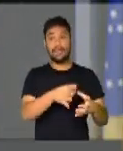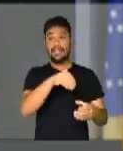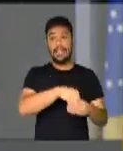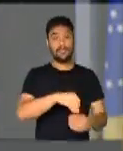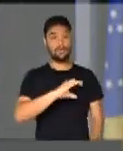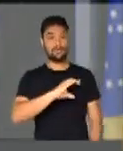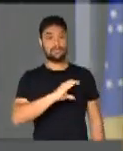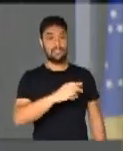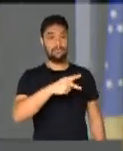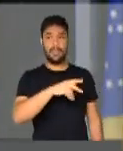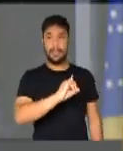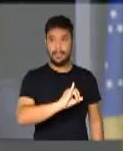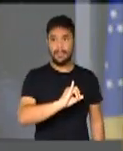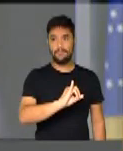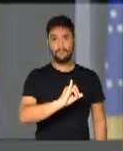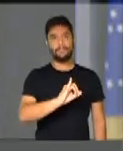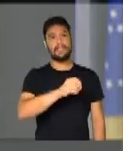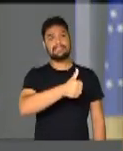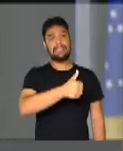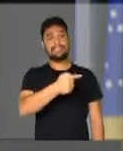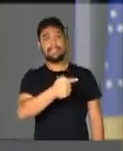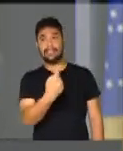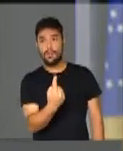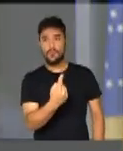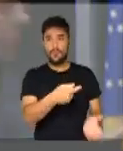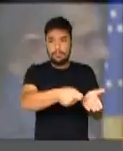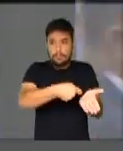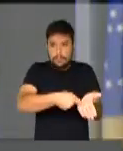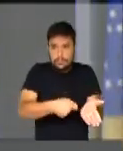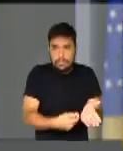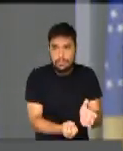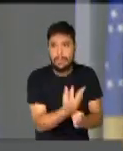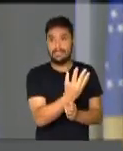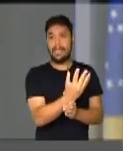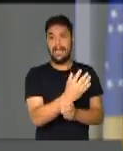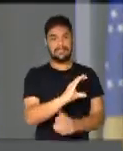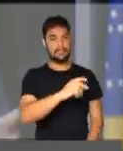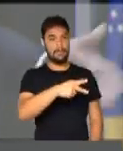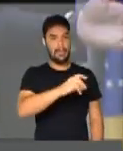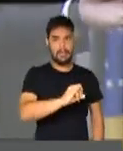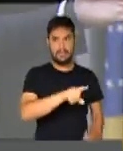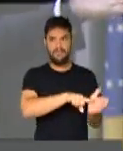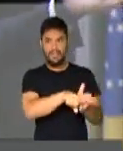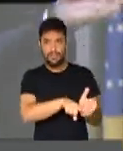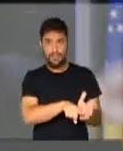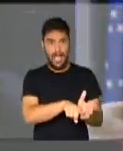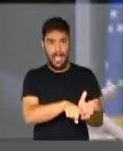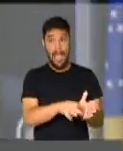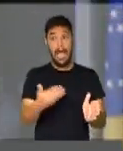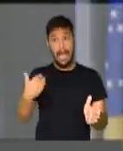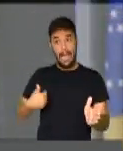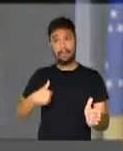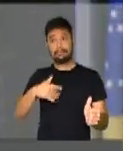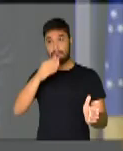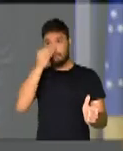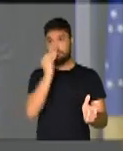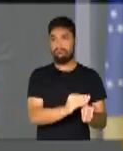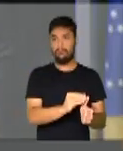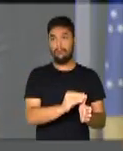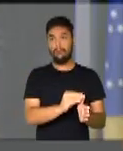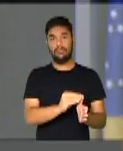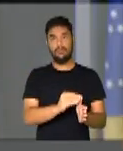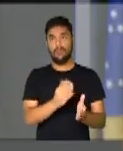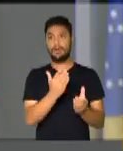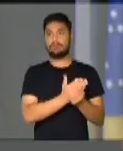CPIs, colhidas das 171 assinaturas, elas sejam engavetadas, como nós estávamos vivendo até